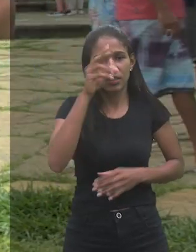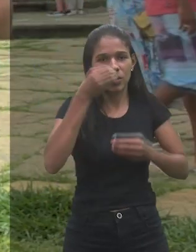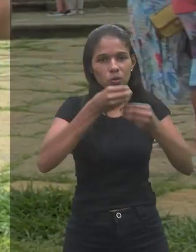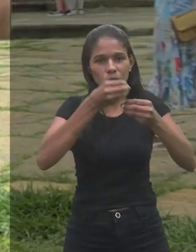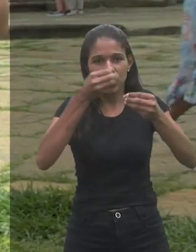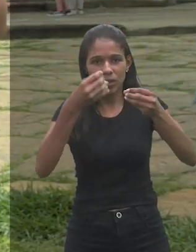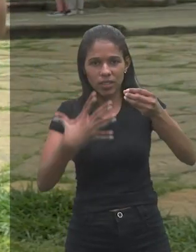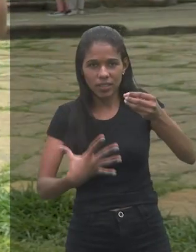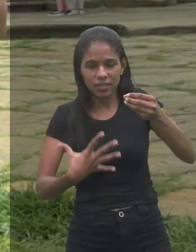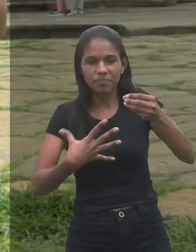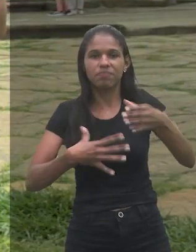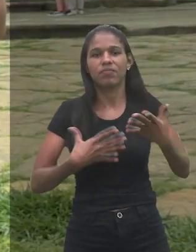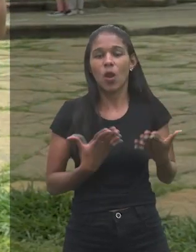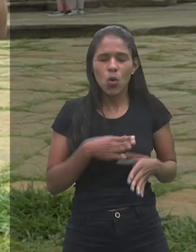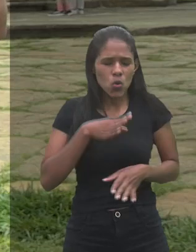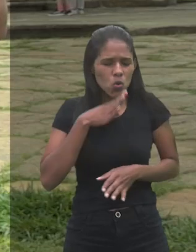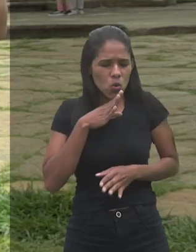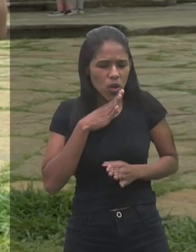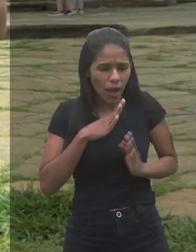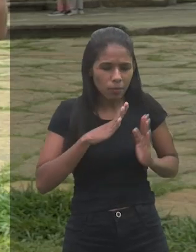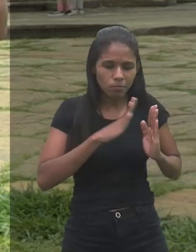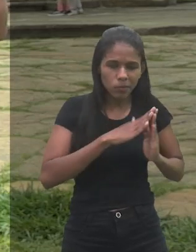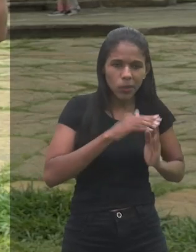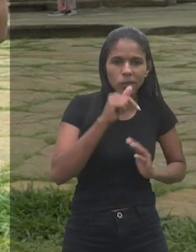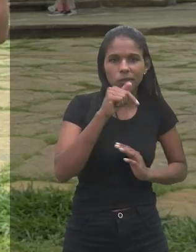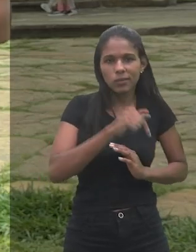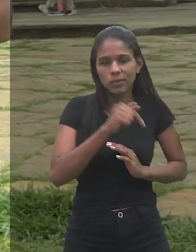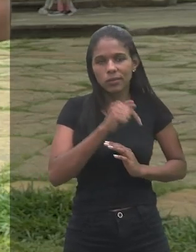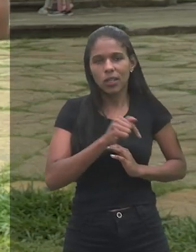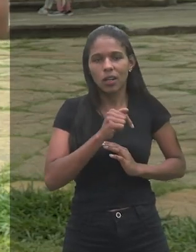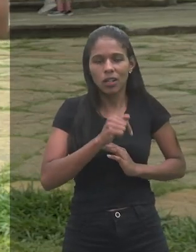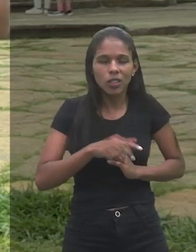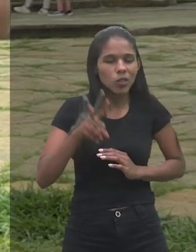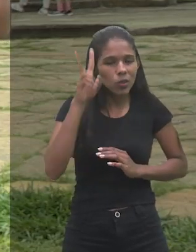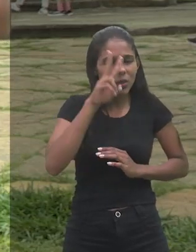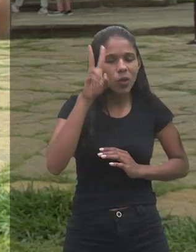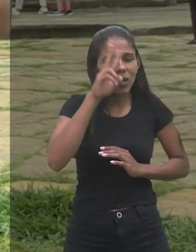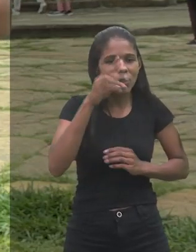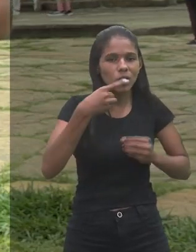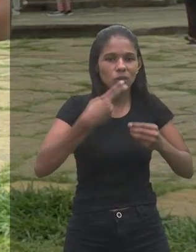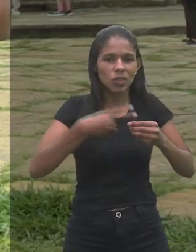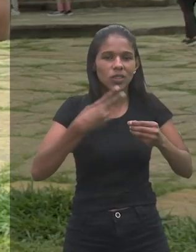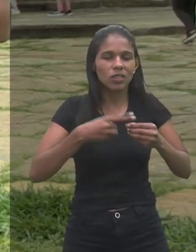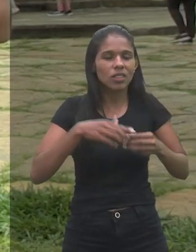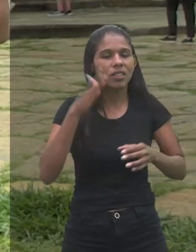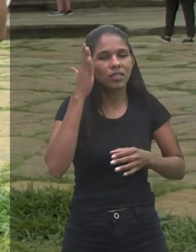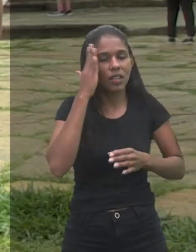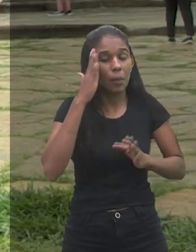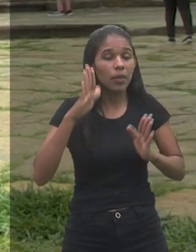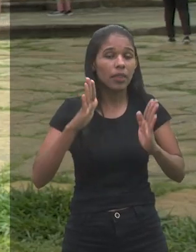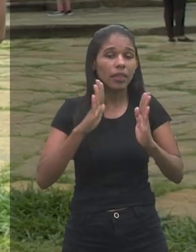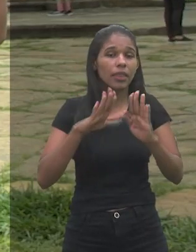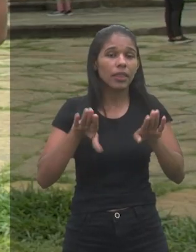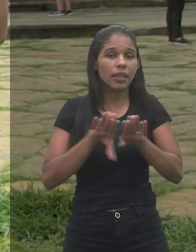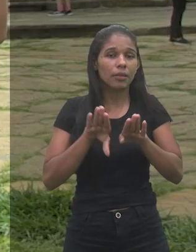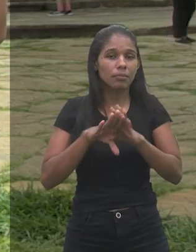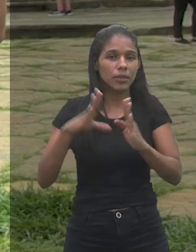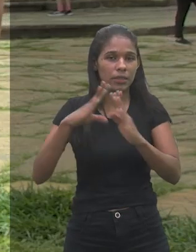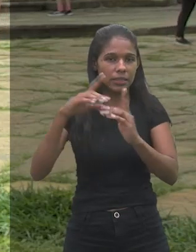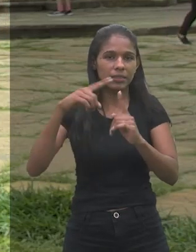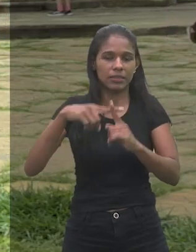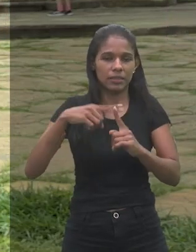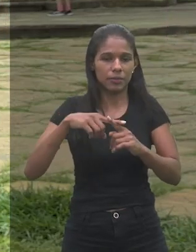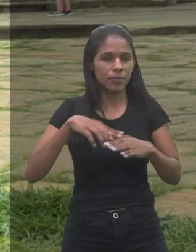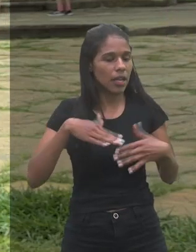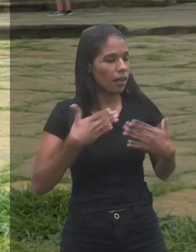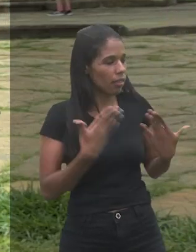e conhece de cor e salteado a história tanto da igreja quanto da história de Aleijadinho.